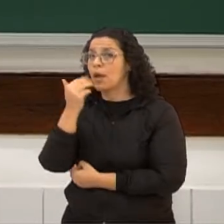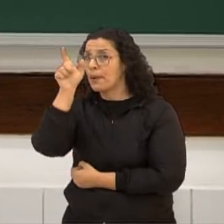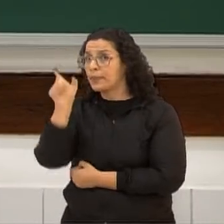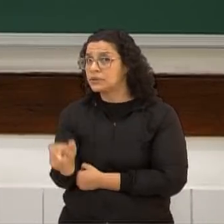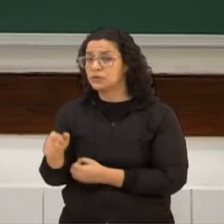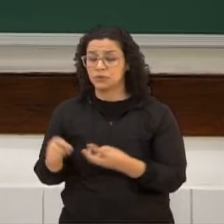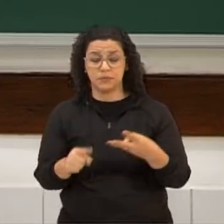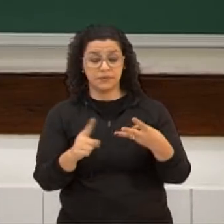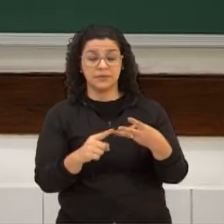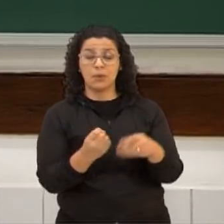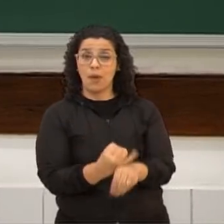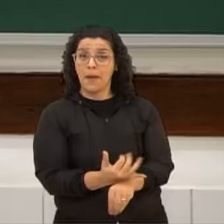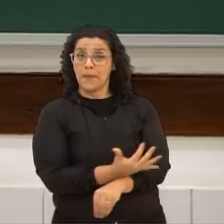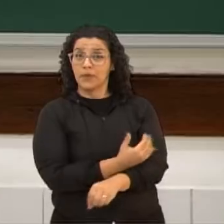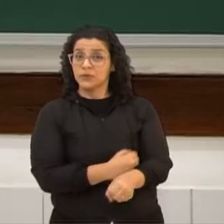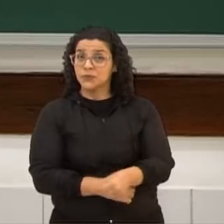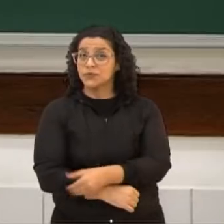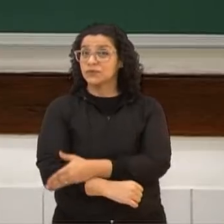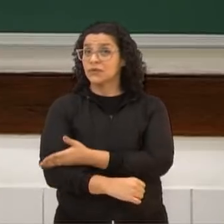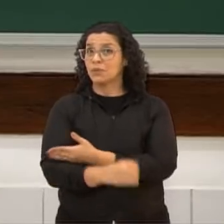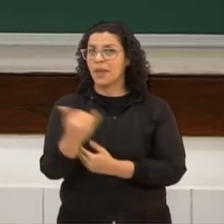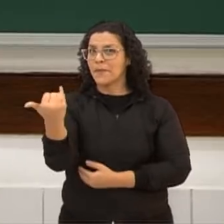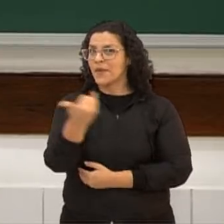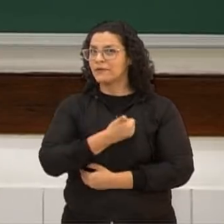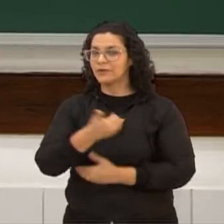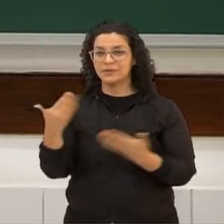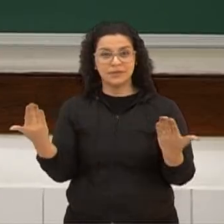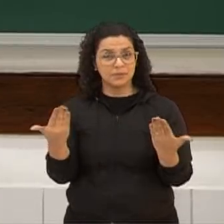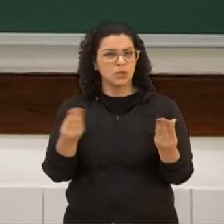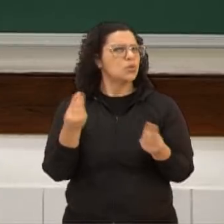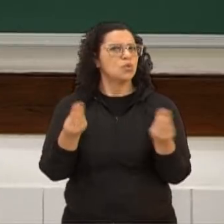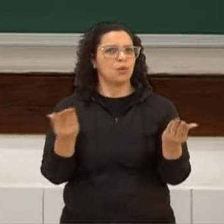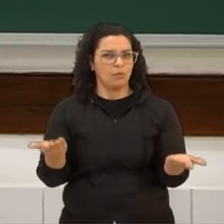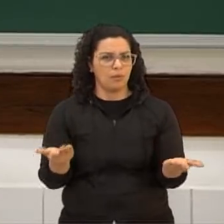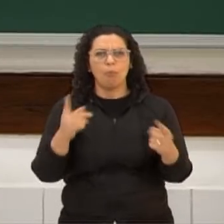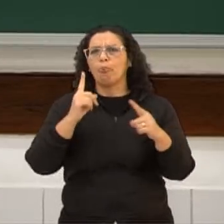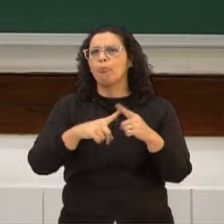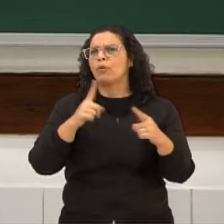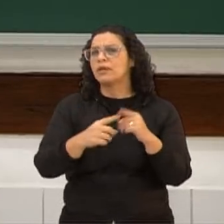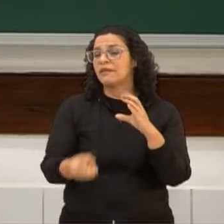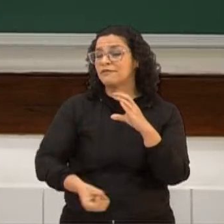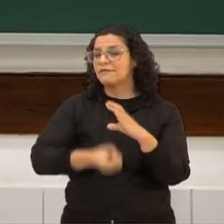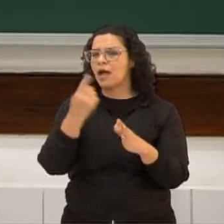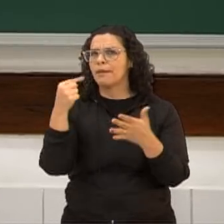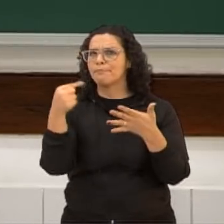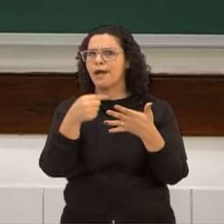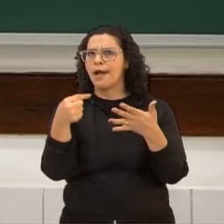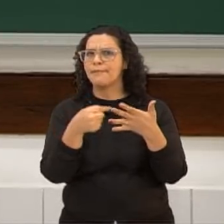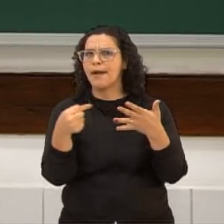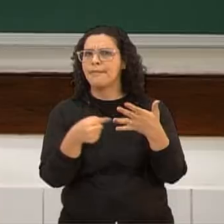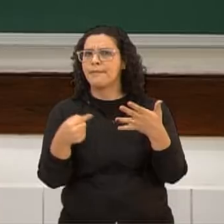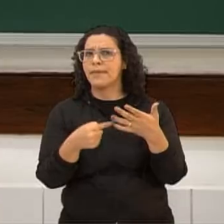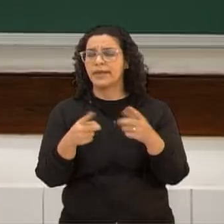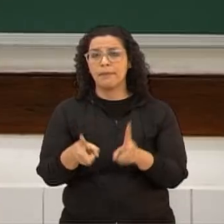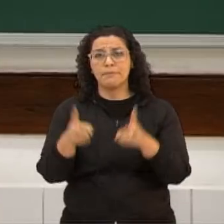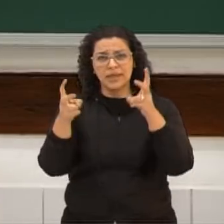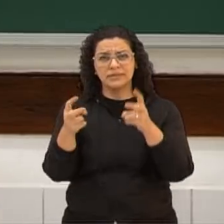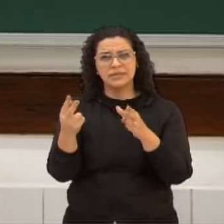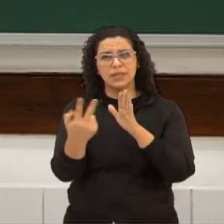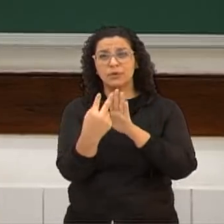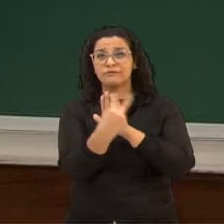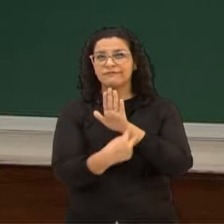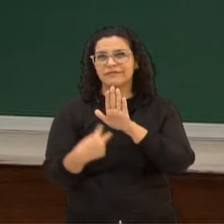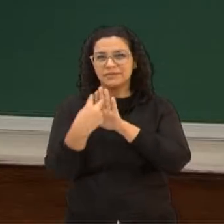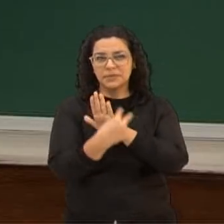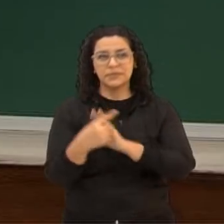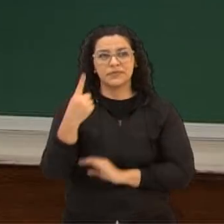então esteja chorando de emoção por alguma notícia. Então, tem várias questões que podem englobar nessa tradução dessa